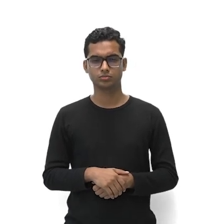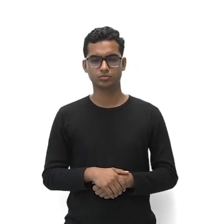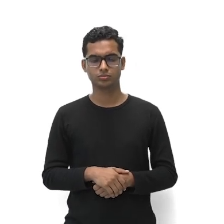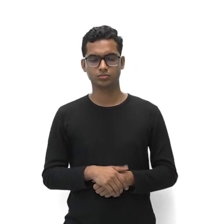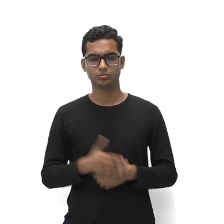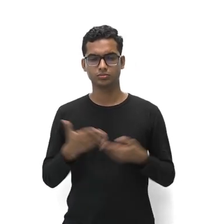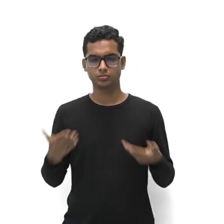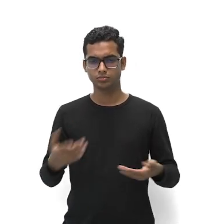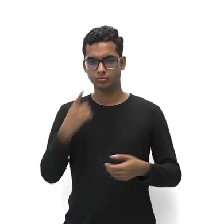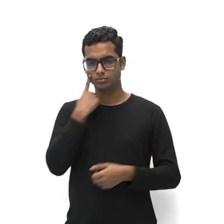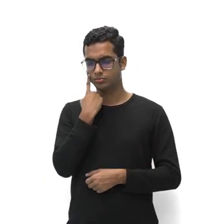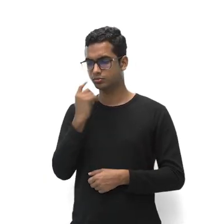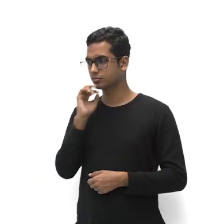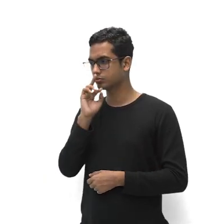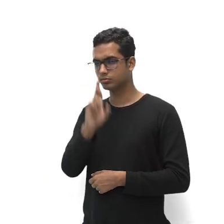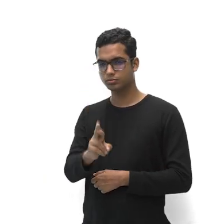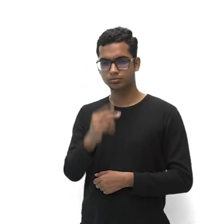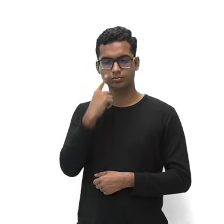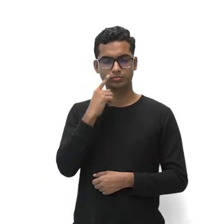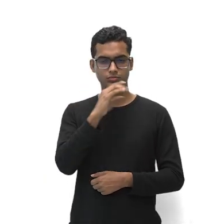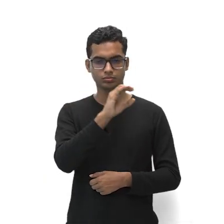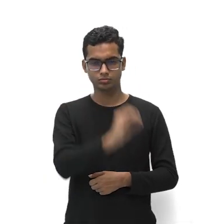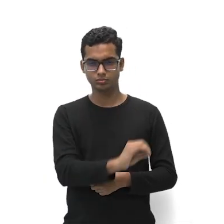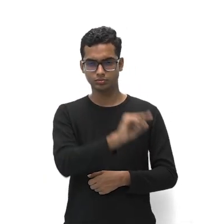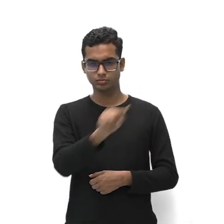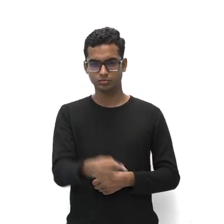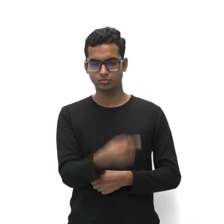0. Ou seja,